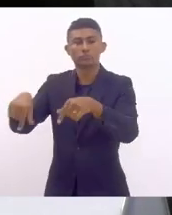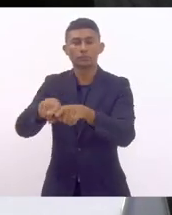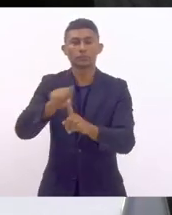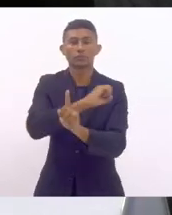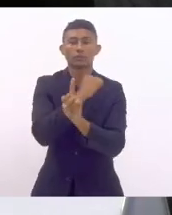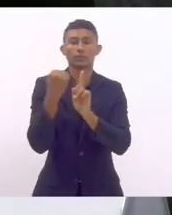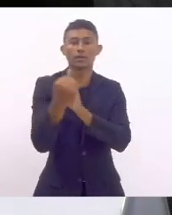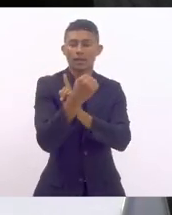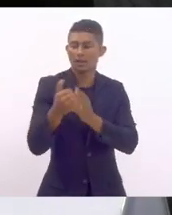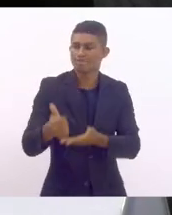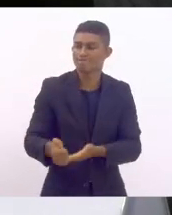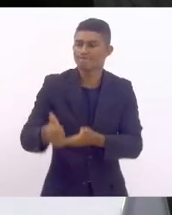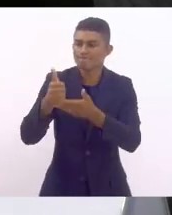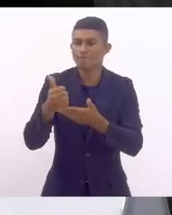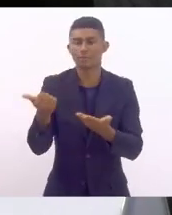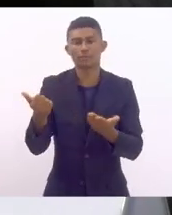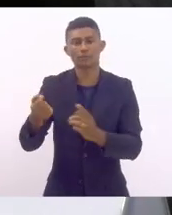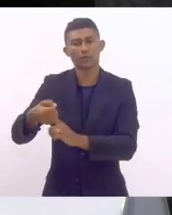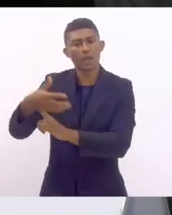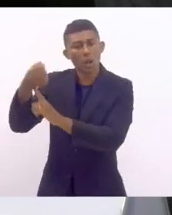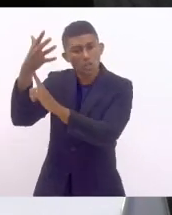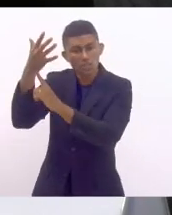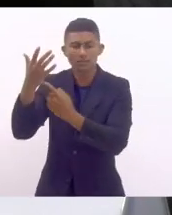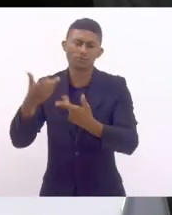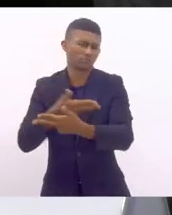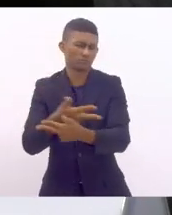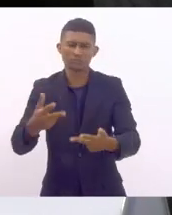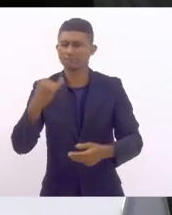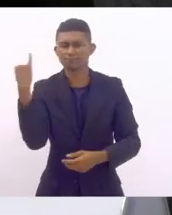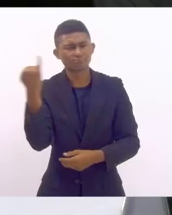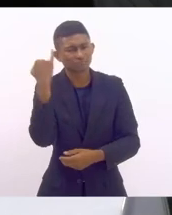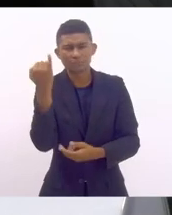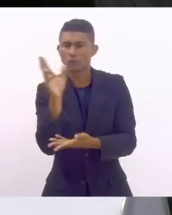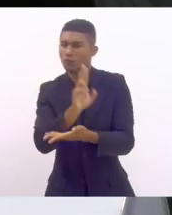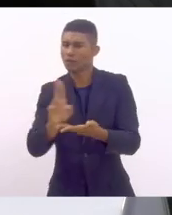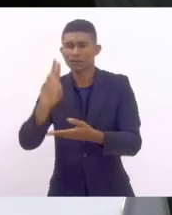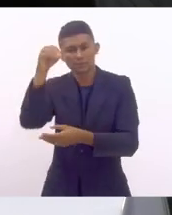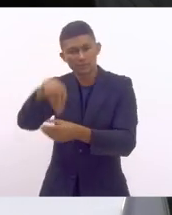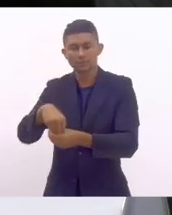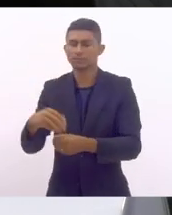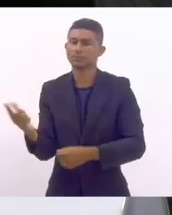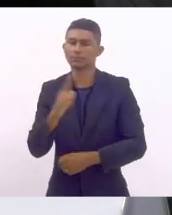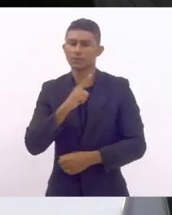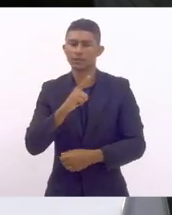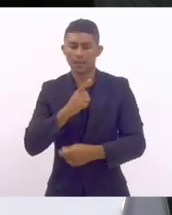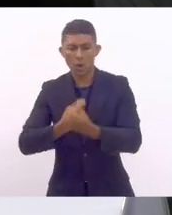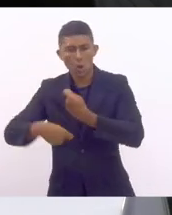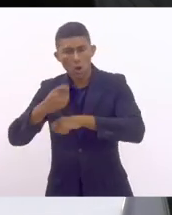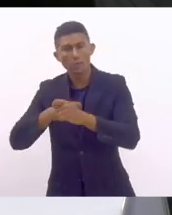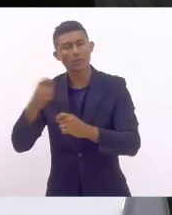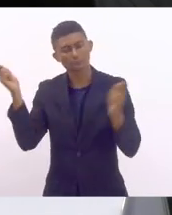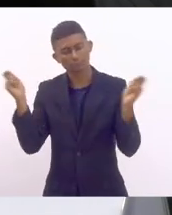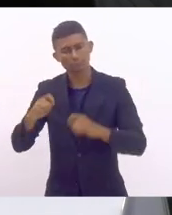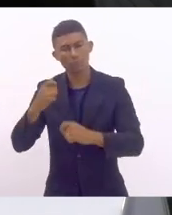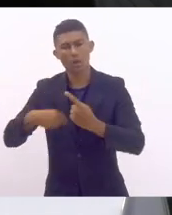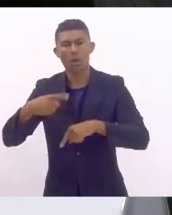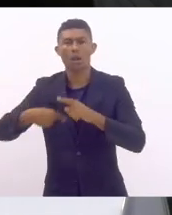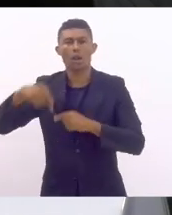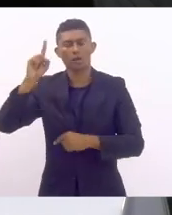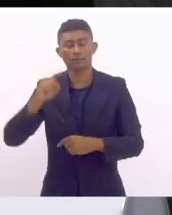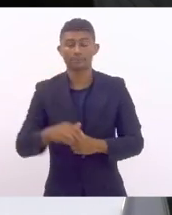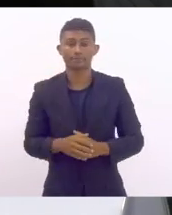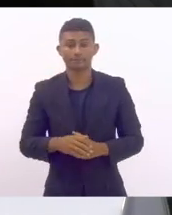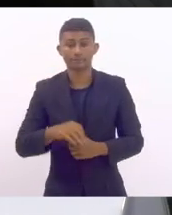tecnologia inclusive portanto um aparelho muito importante em movimento movimentos da economia nós desse movimento recente